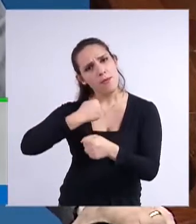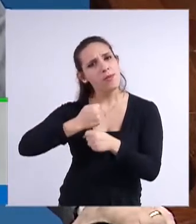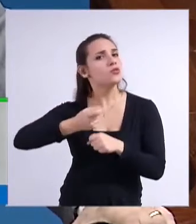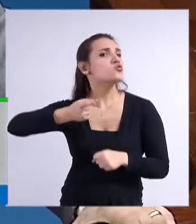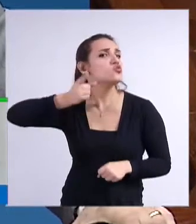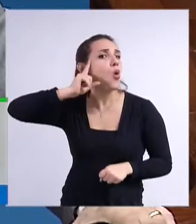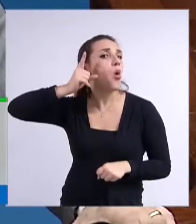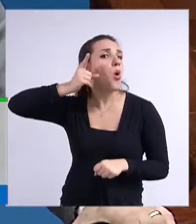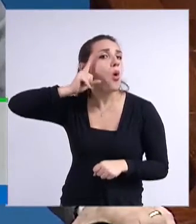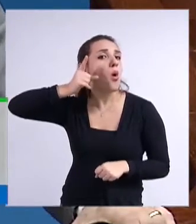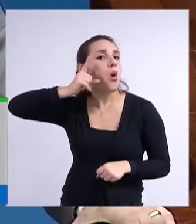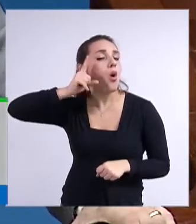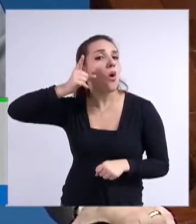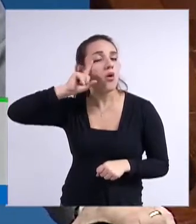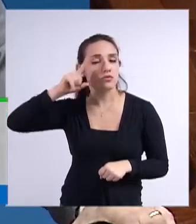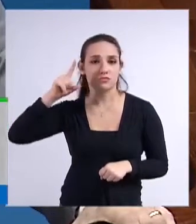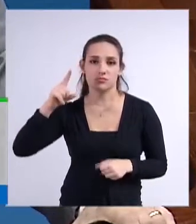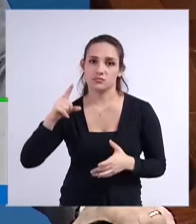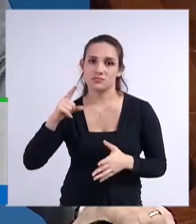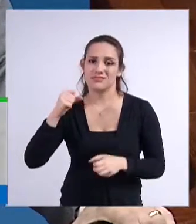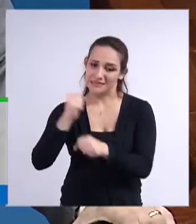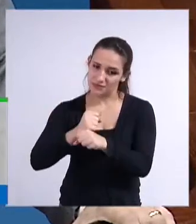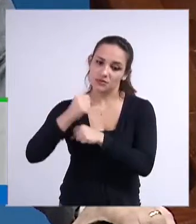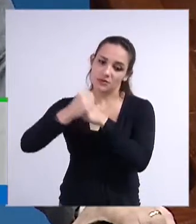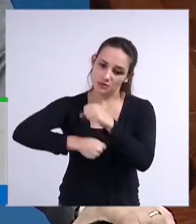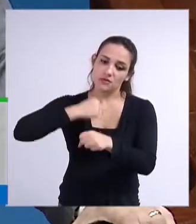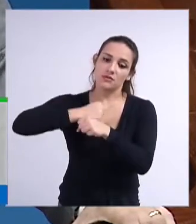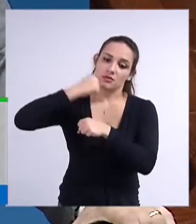diário e todos os anos.